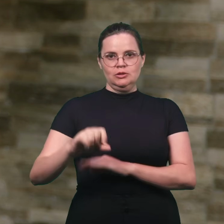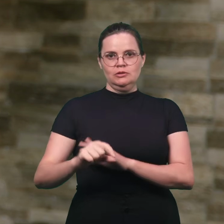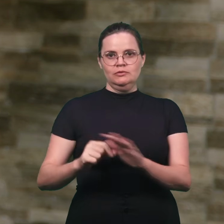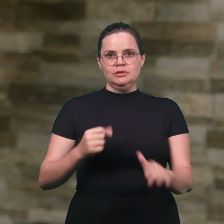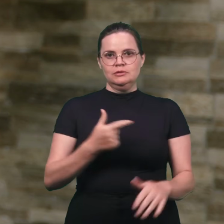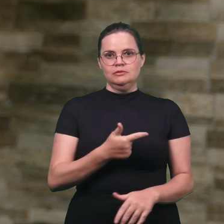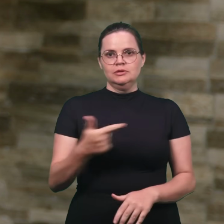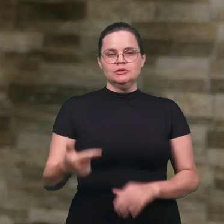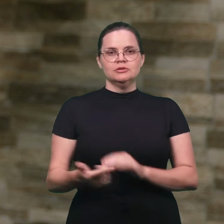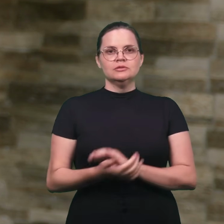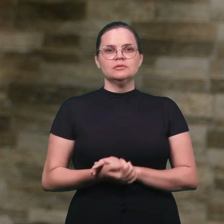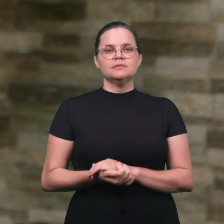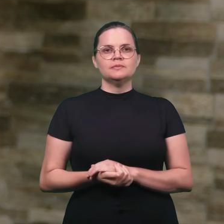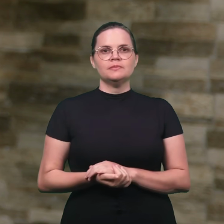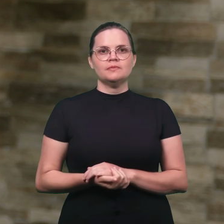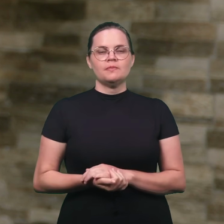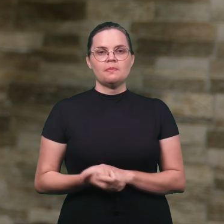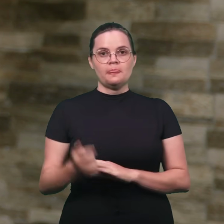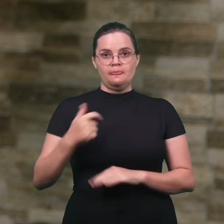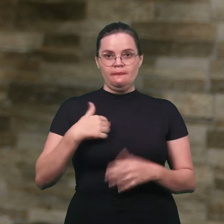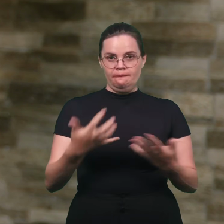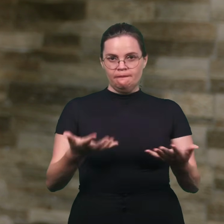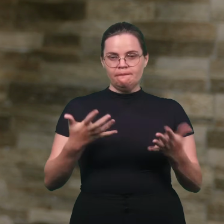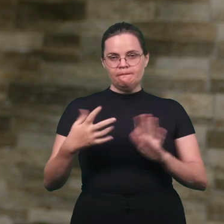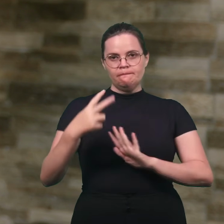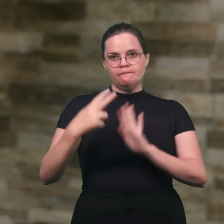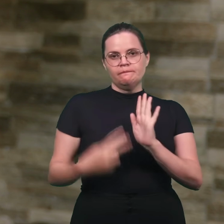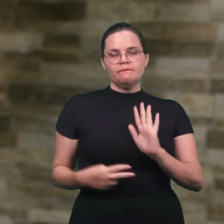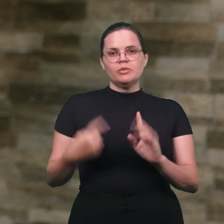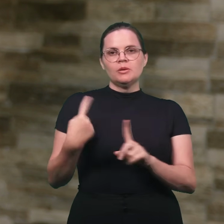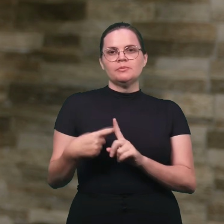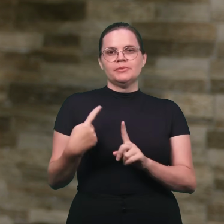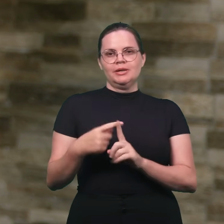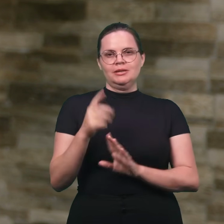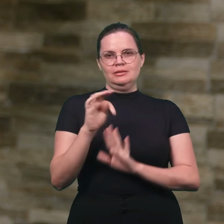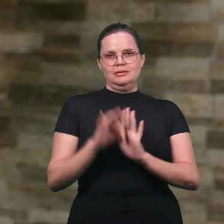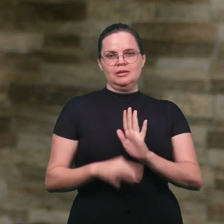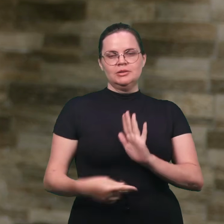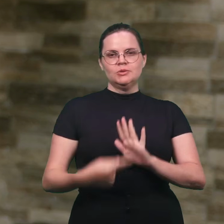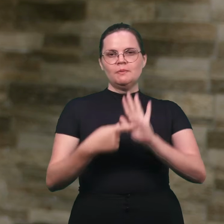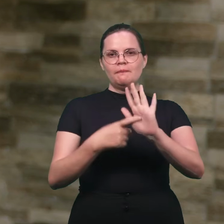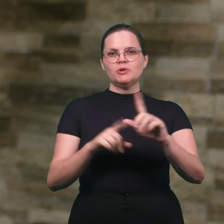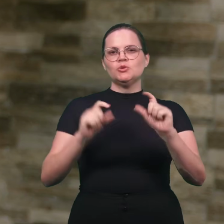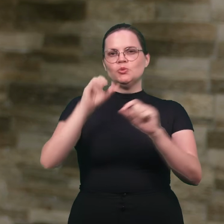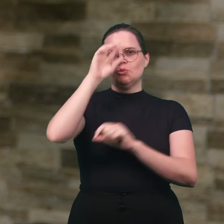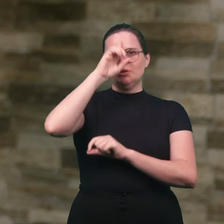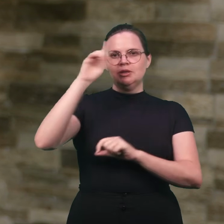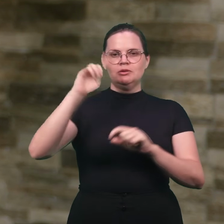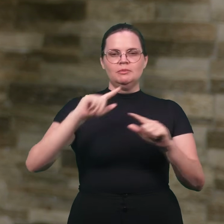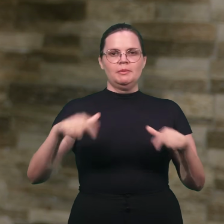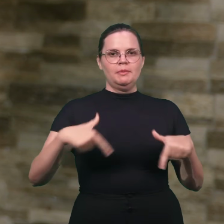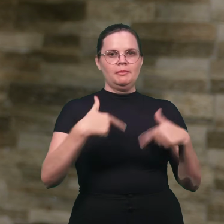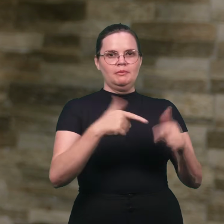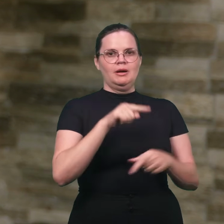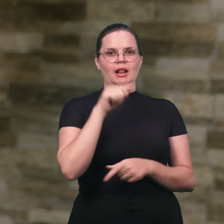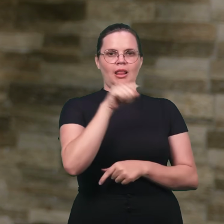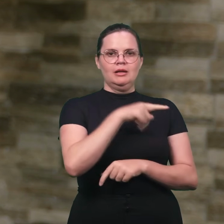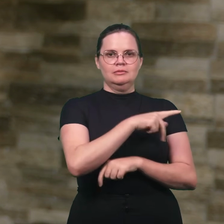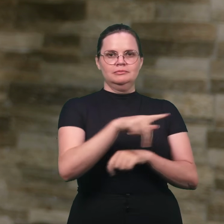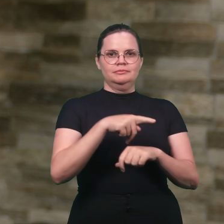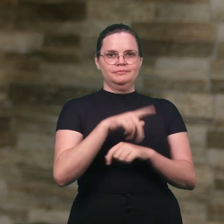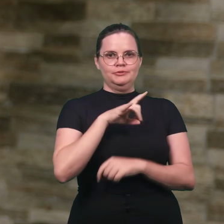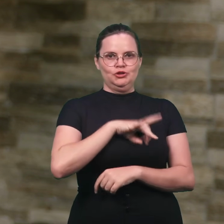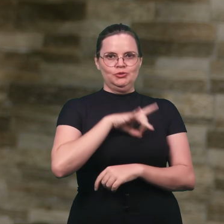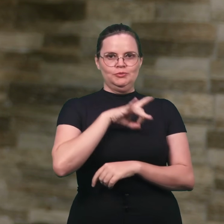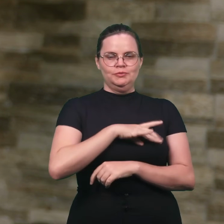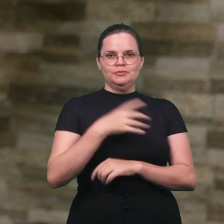ler, até porque essa passagem representa muito daquilo que o Senhor tem feito na obra no Chile. Glória a Deus. É quando